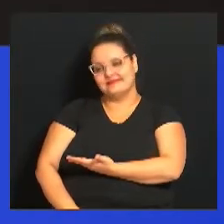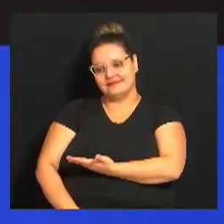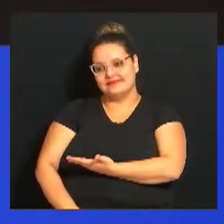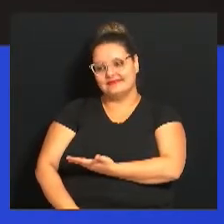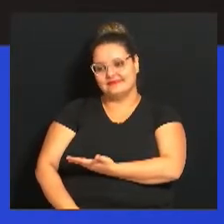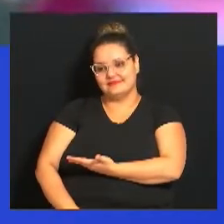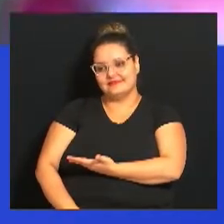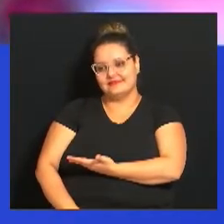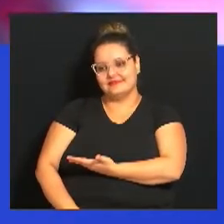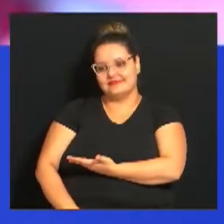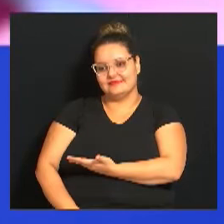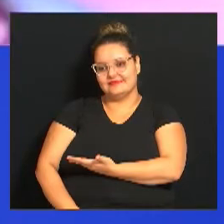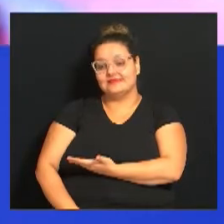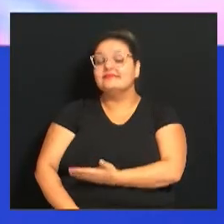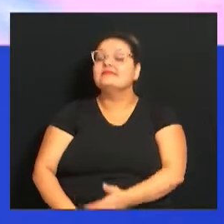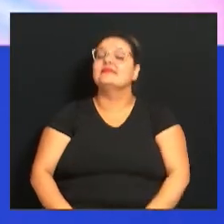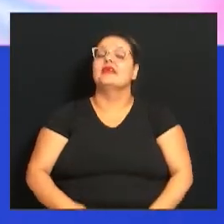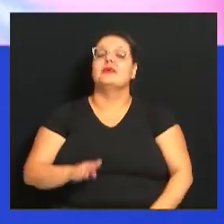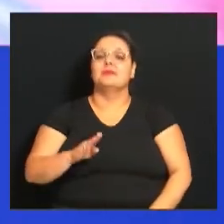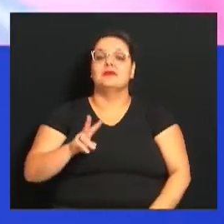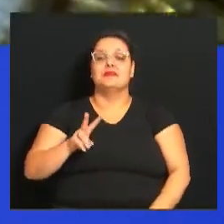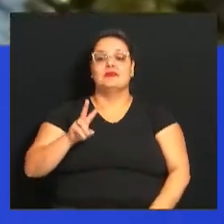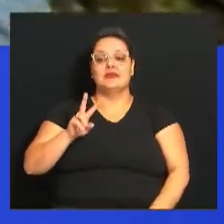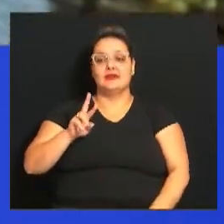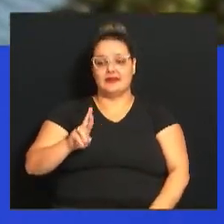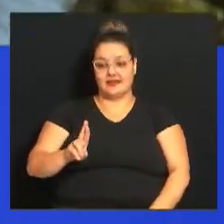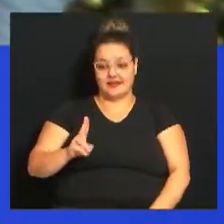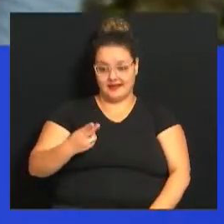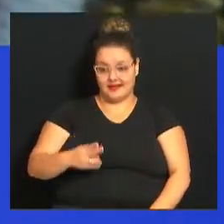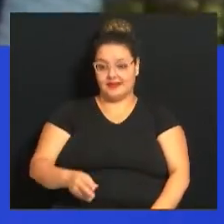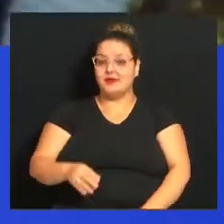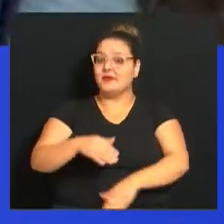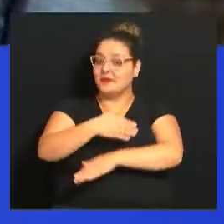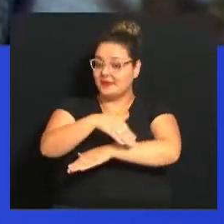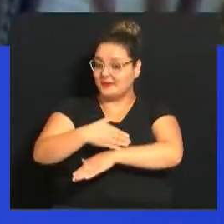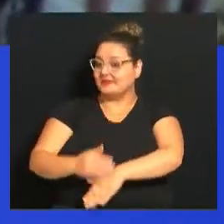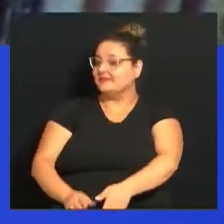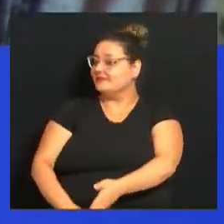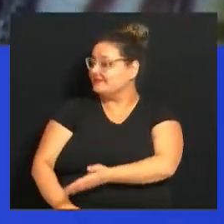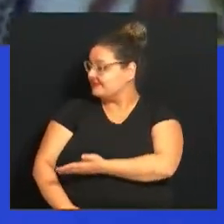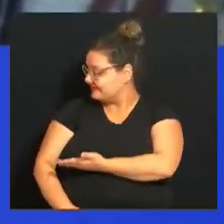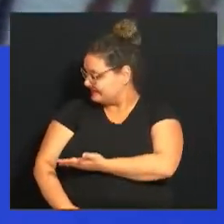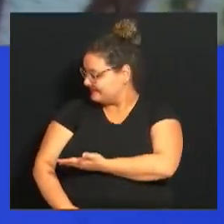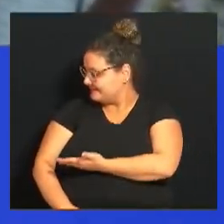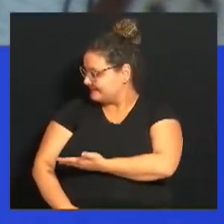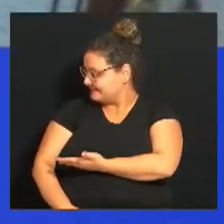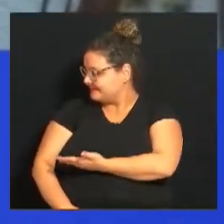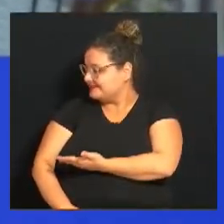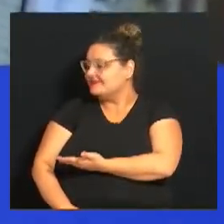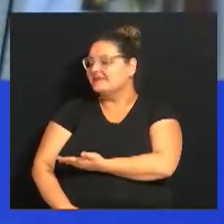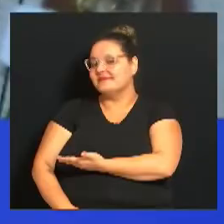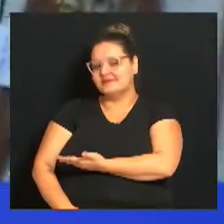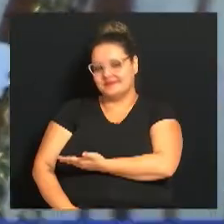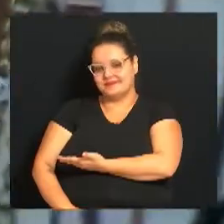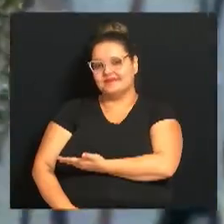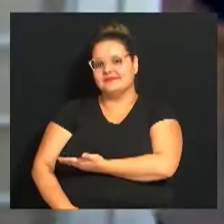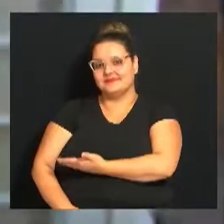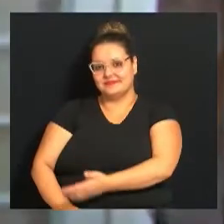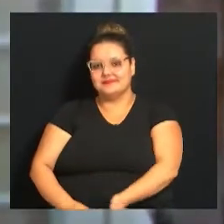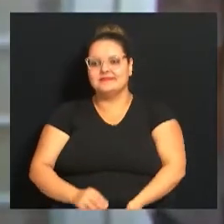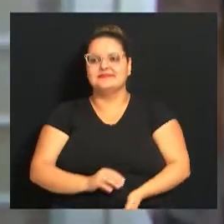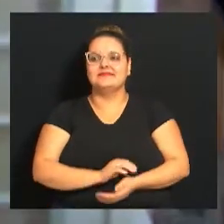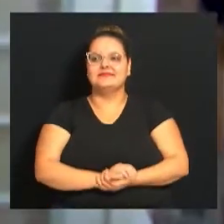3414. A BVH fica na Rua Vital Brasil, número 136, no Jardim Bela Vista.